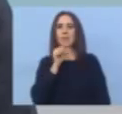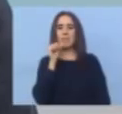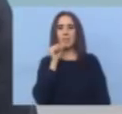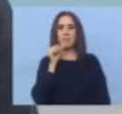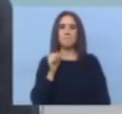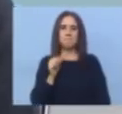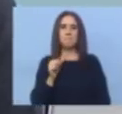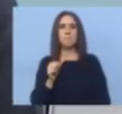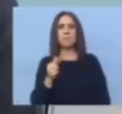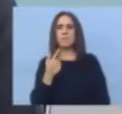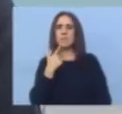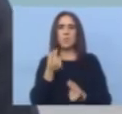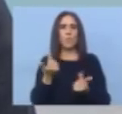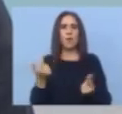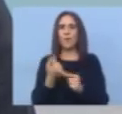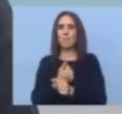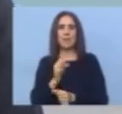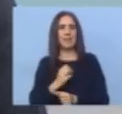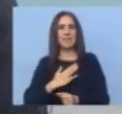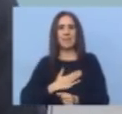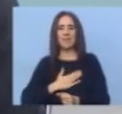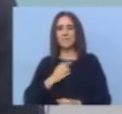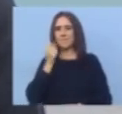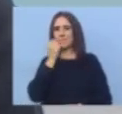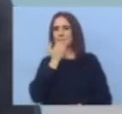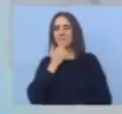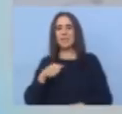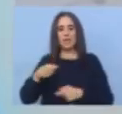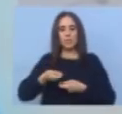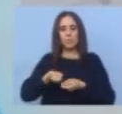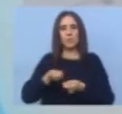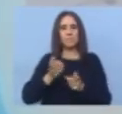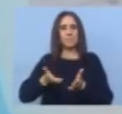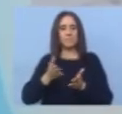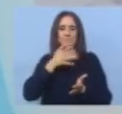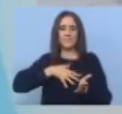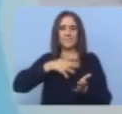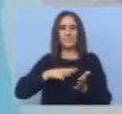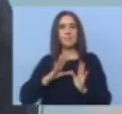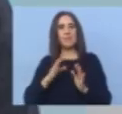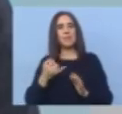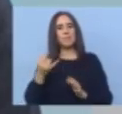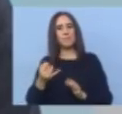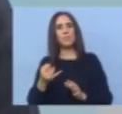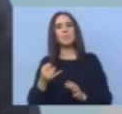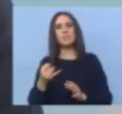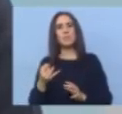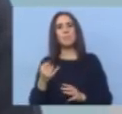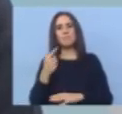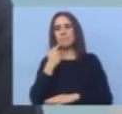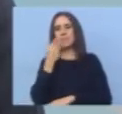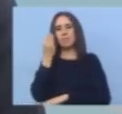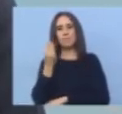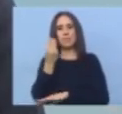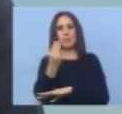dizem sempre que não têm dinheiro, que não querem comprar nada, que não precisam de aspiradores, etc, etc. Mas depois nós vamos com uma imagem da Mãe Peregrina, que é